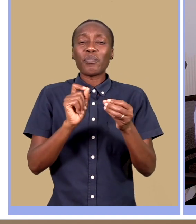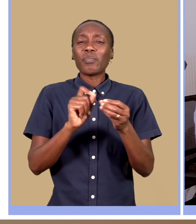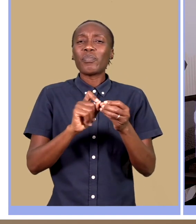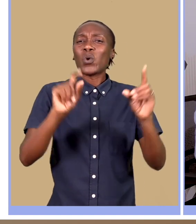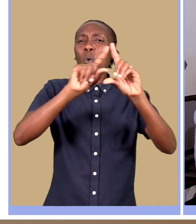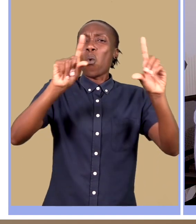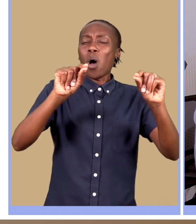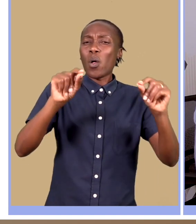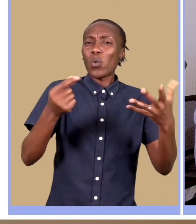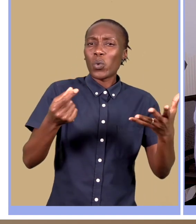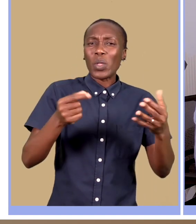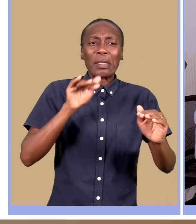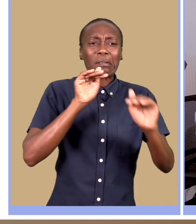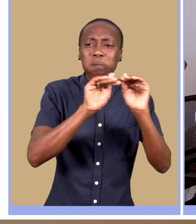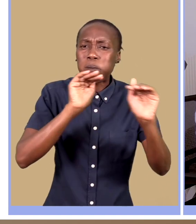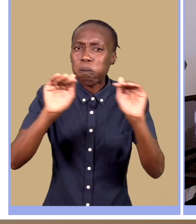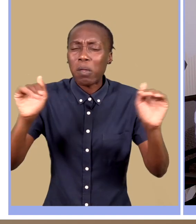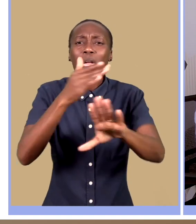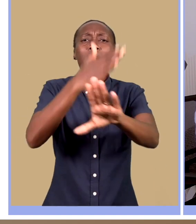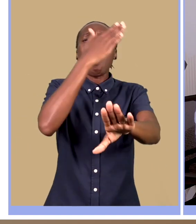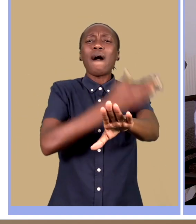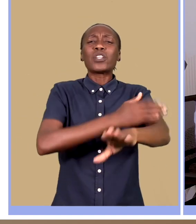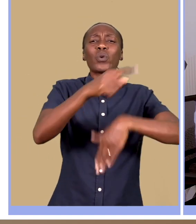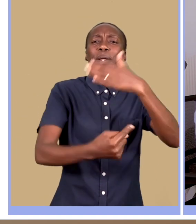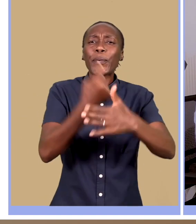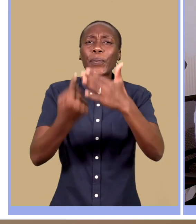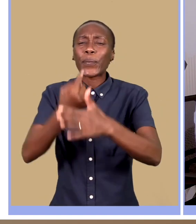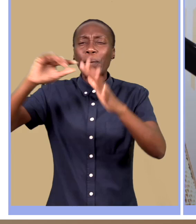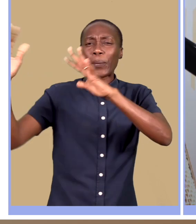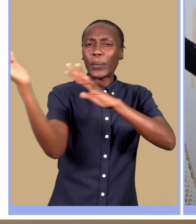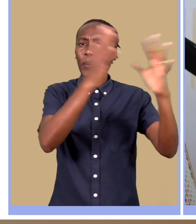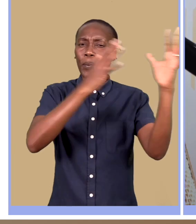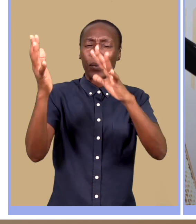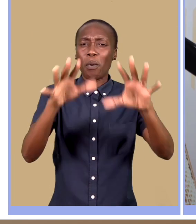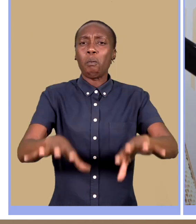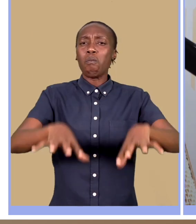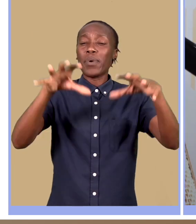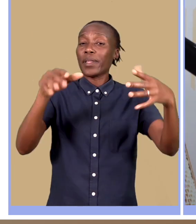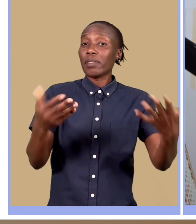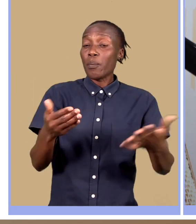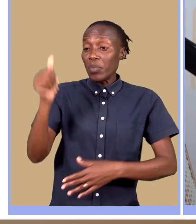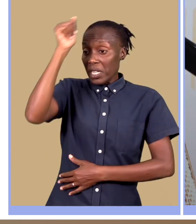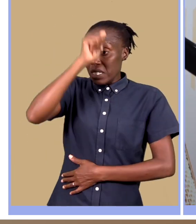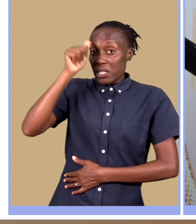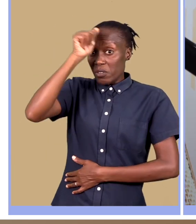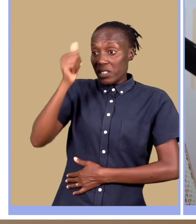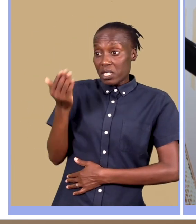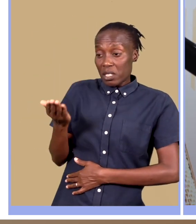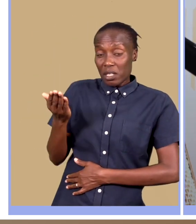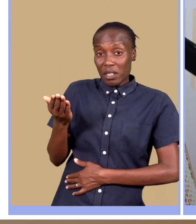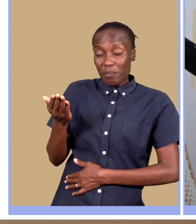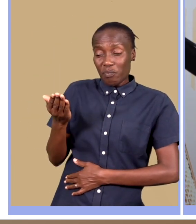exemplo, de alerta prévio, etc., são muito complexos. E, portanto, a academia certamente que pode dar uma